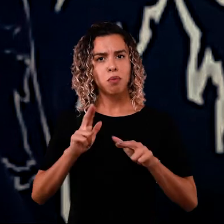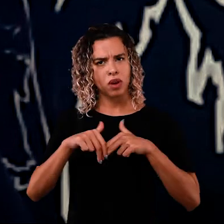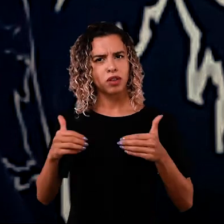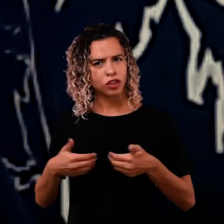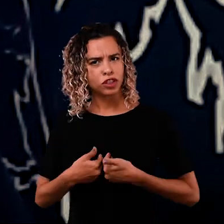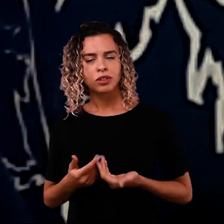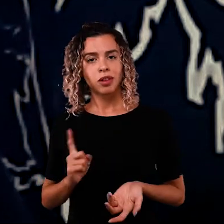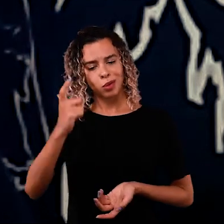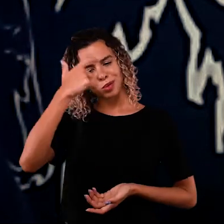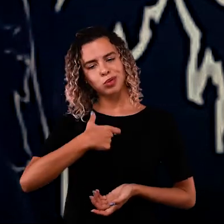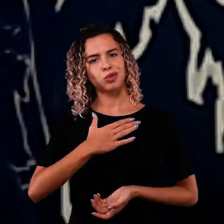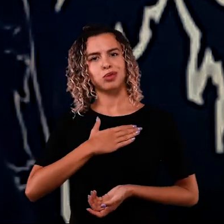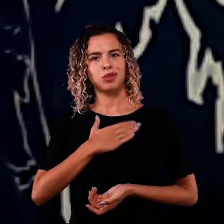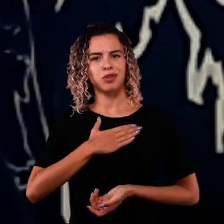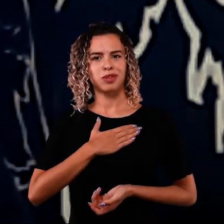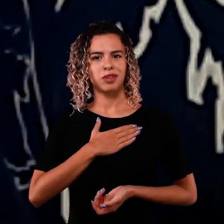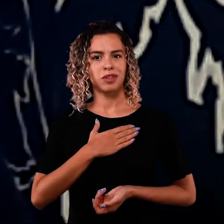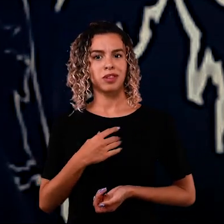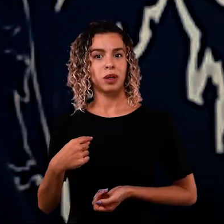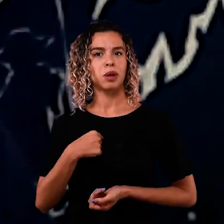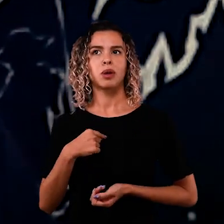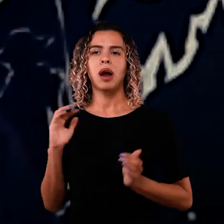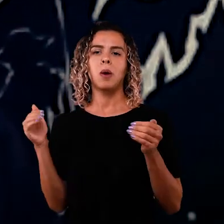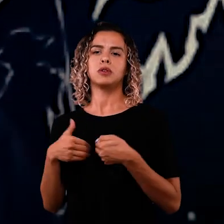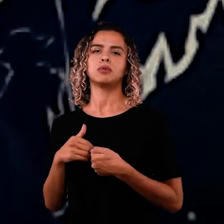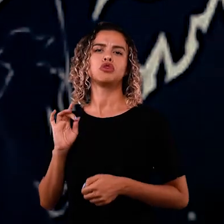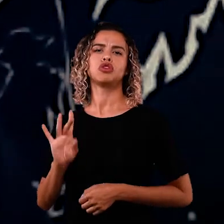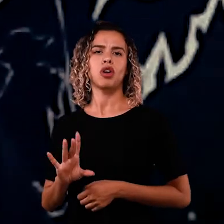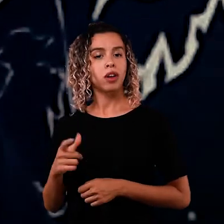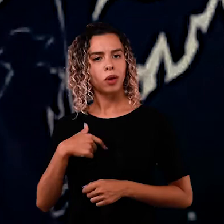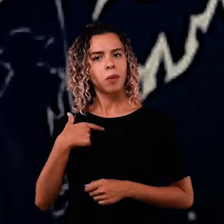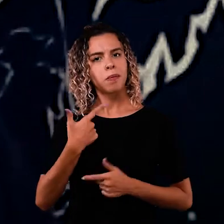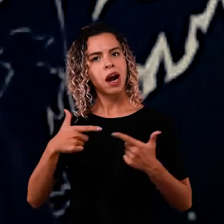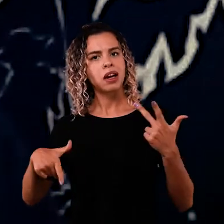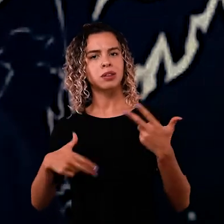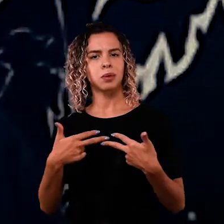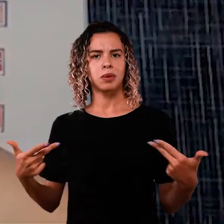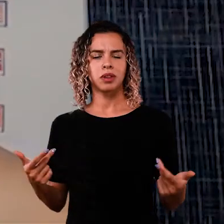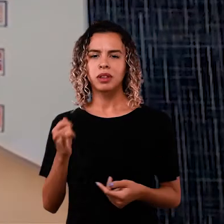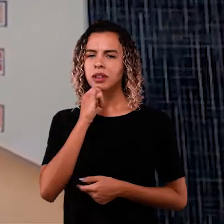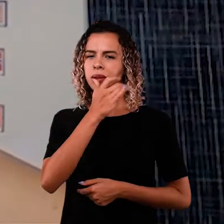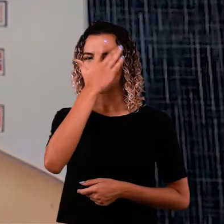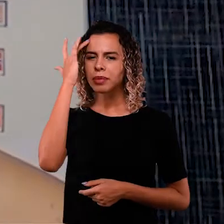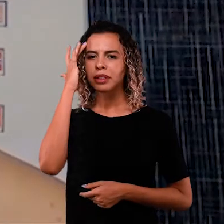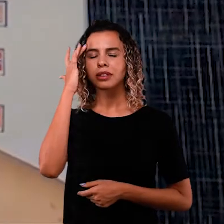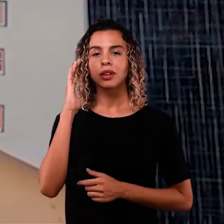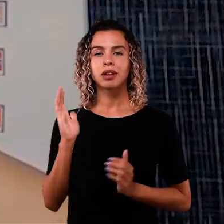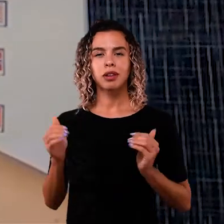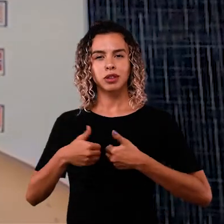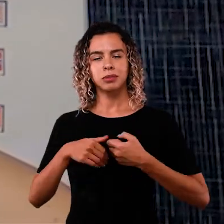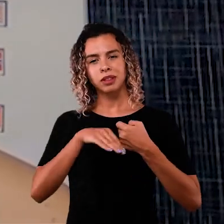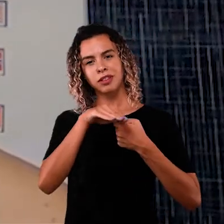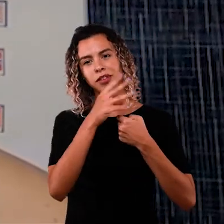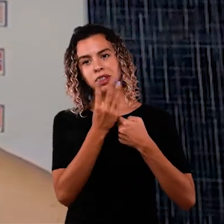não só por conta do meu autismo, mas por conta do que eu sou, assim, sabe? Eu sou muito mais do que apenas autista. Alice. Por exemplo, a pessoa recebe